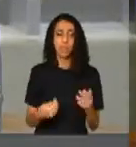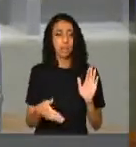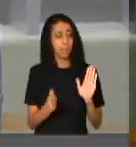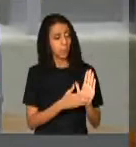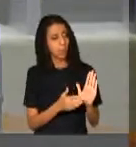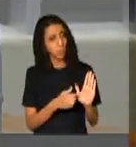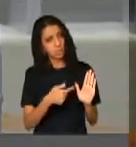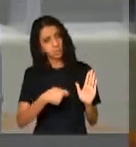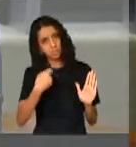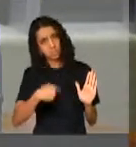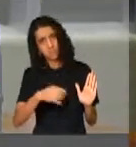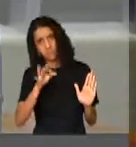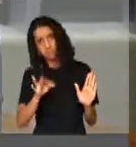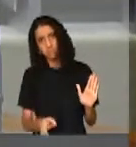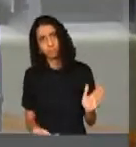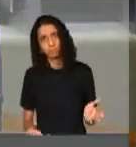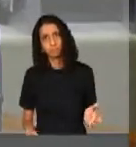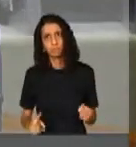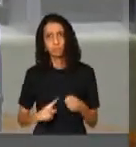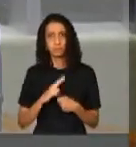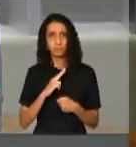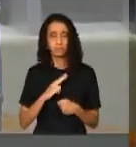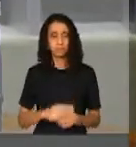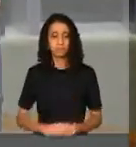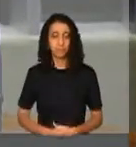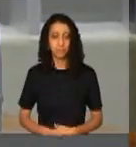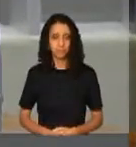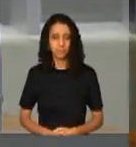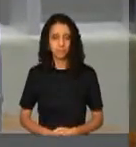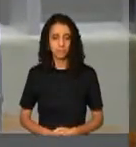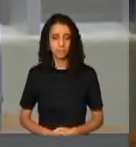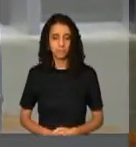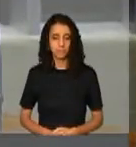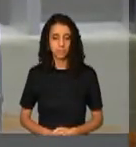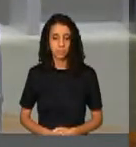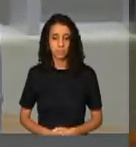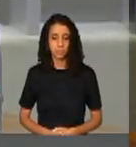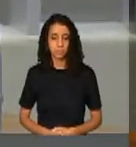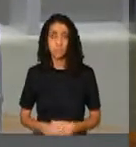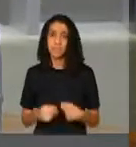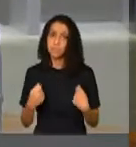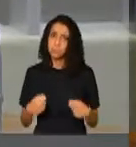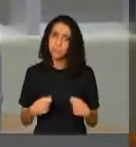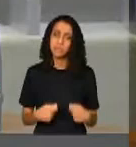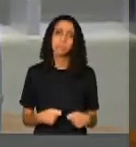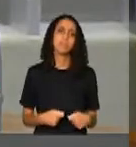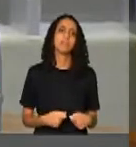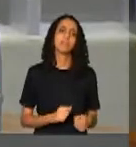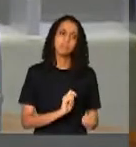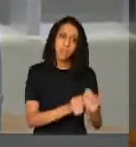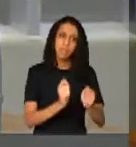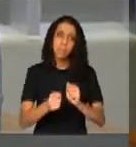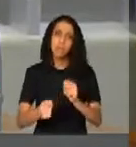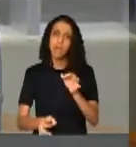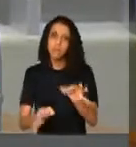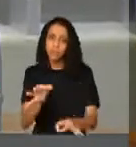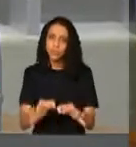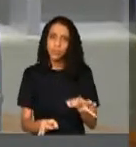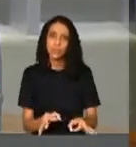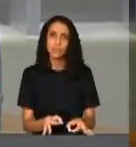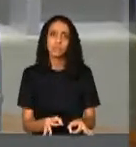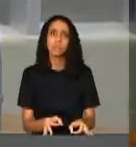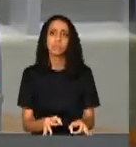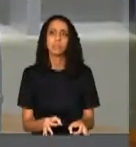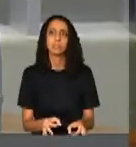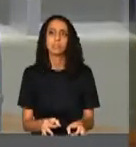cada... Presidente. Segundos. Que dê a cada segmento beneficiado por um ajuste fiscal,